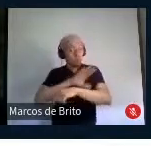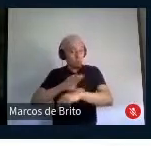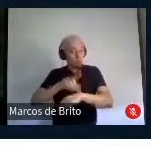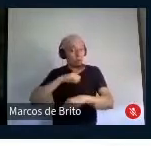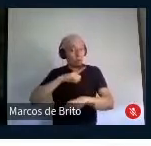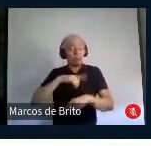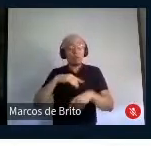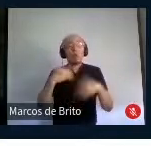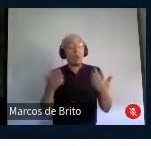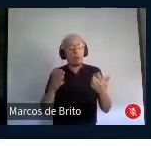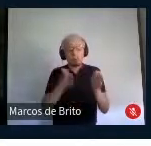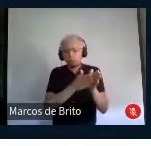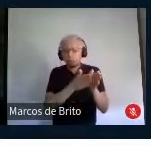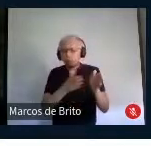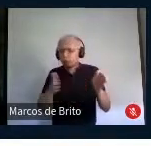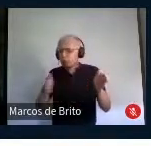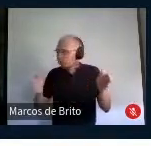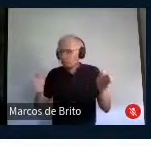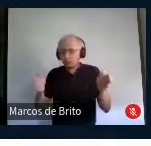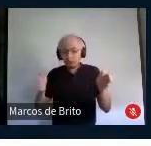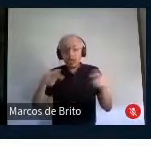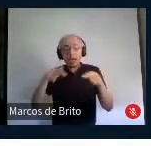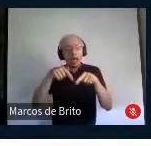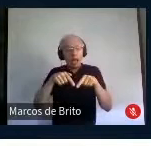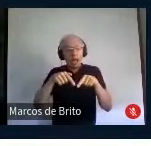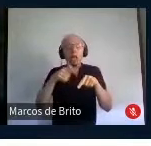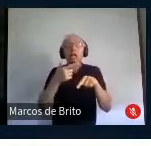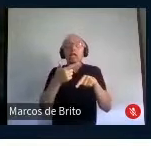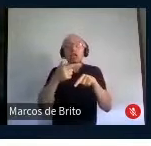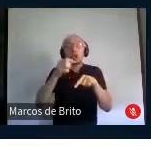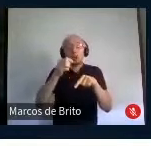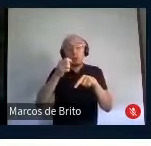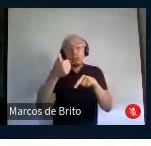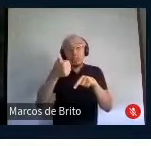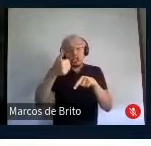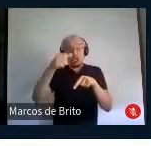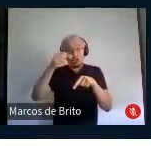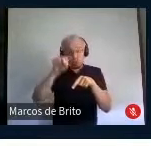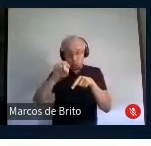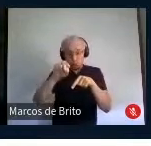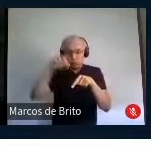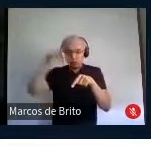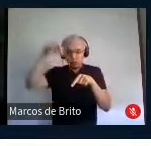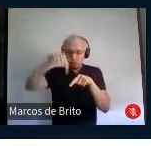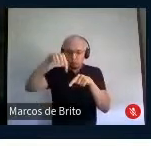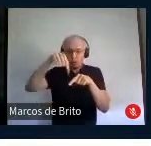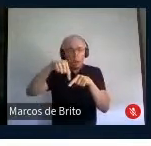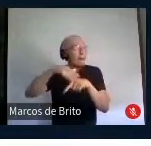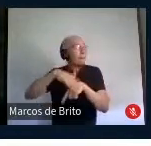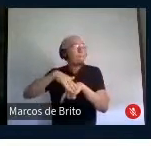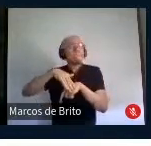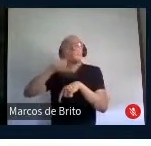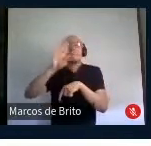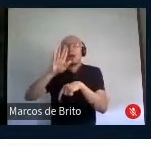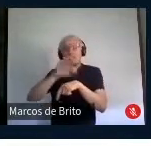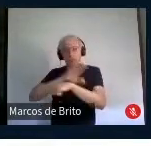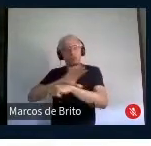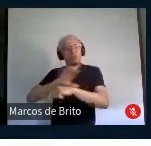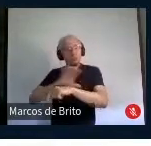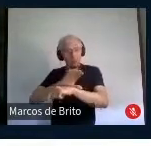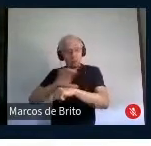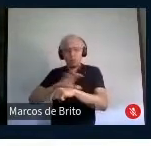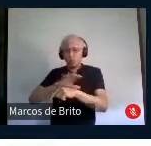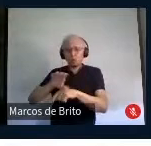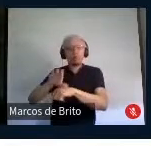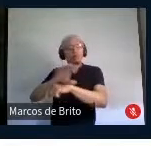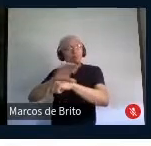cursos. Então, nós identificamos o ano de 2018 como o ano que houve maior oferta de cursos pelos